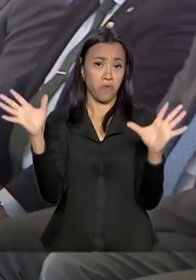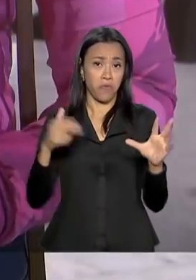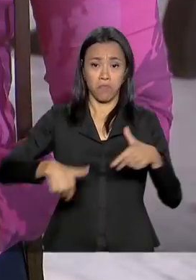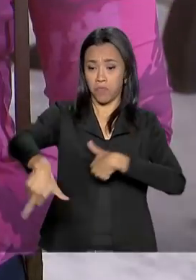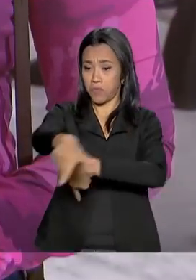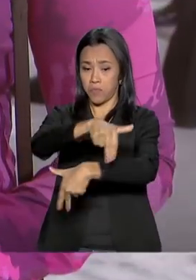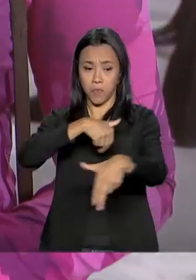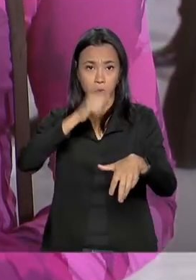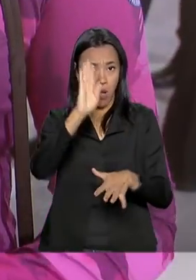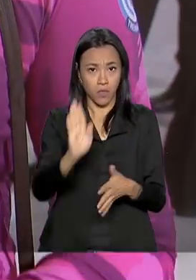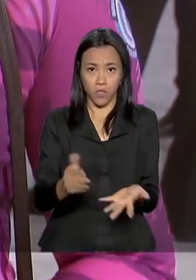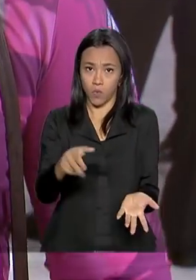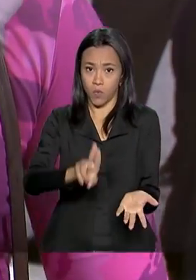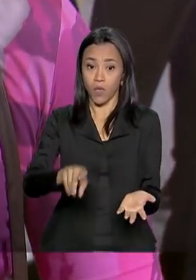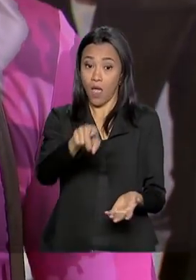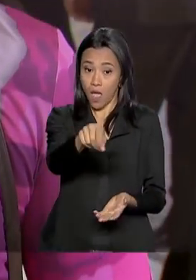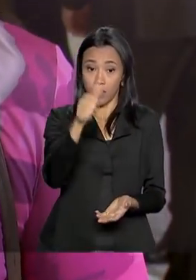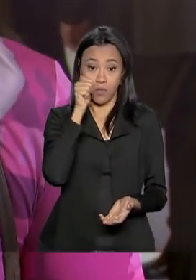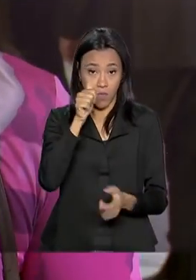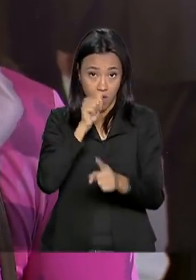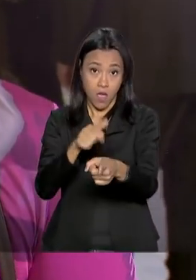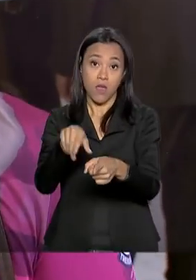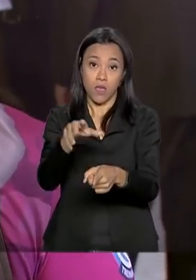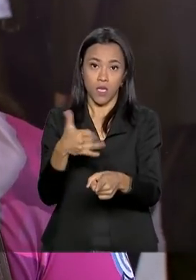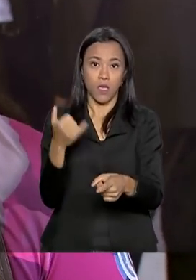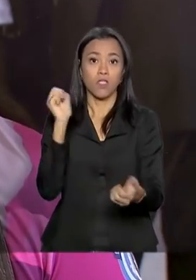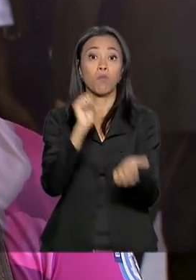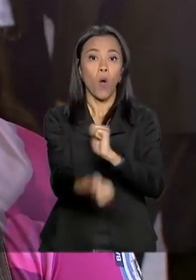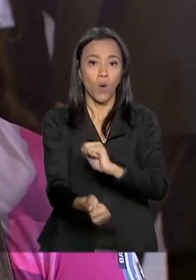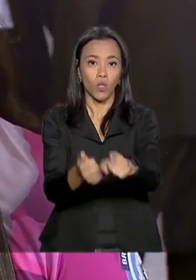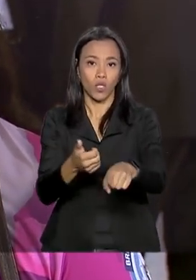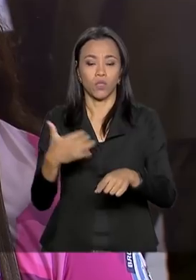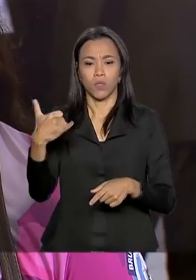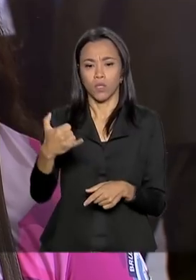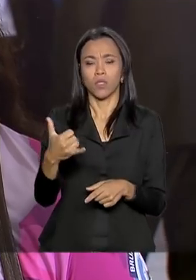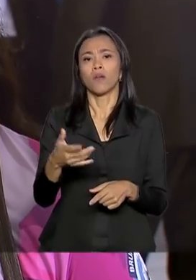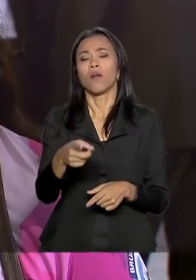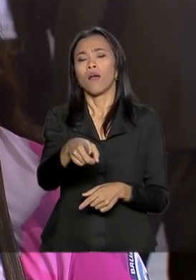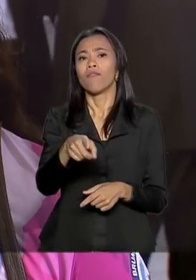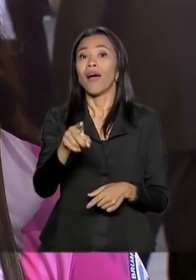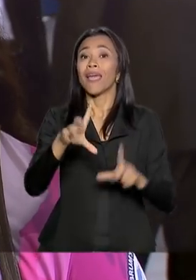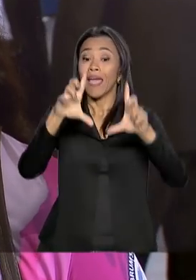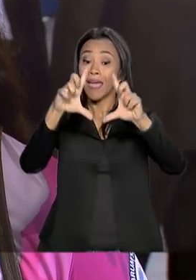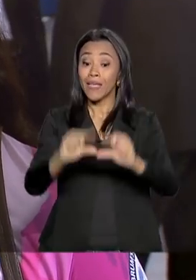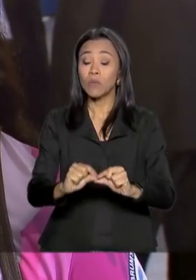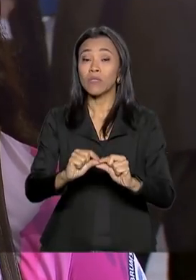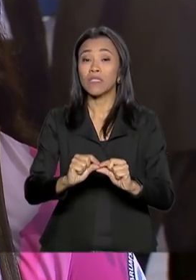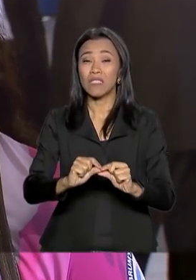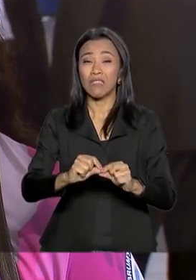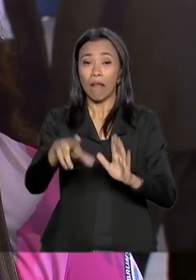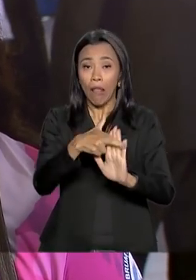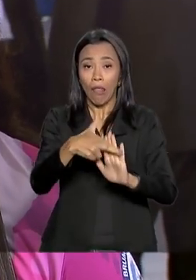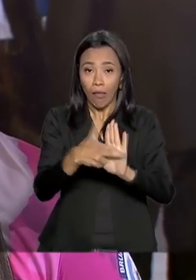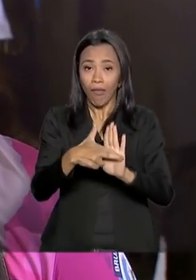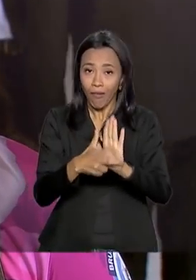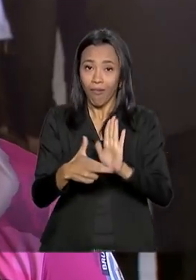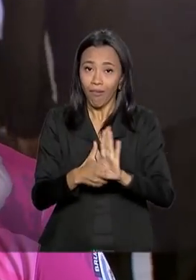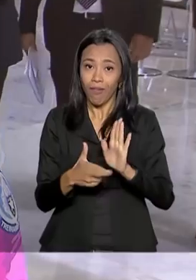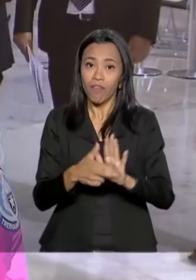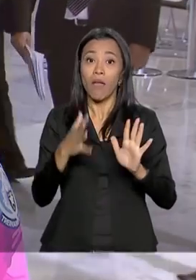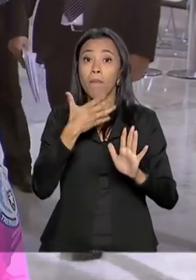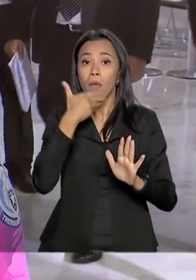brasil para essa praticante de tiro esportivo o decreto vai ajudar a reduzir a burocracia e aperfeiçoar o esporte no